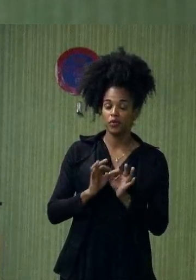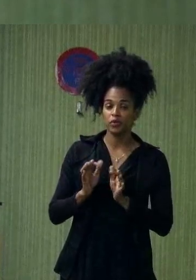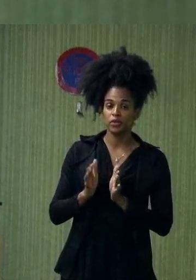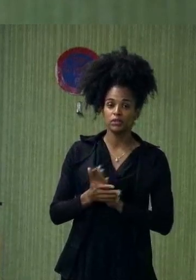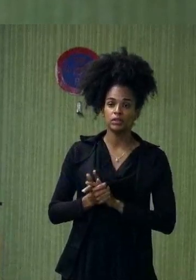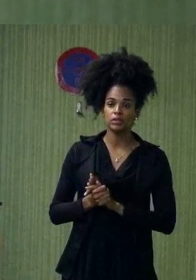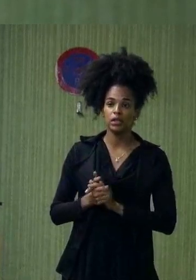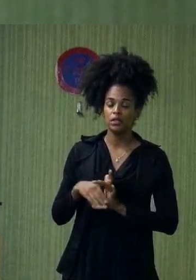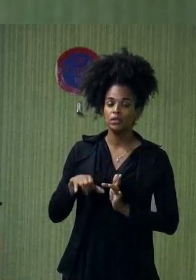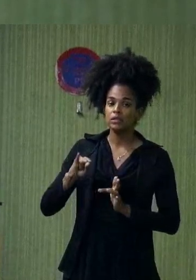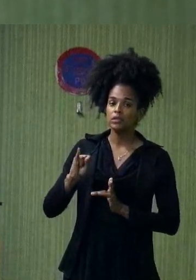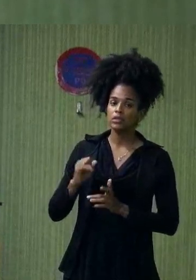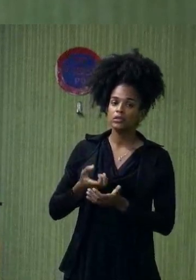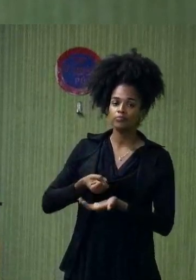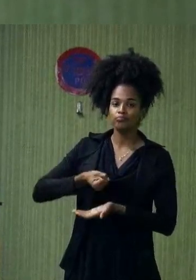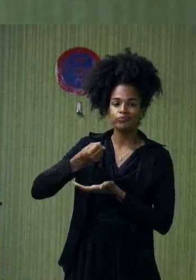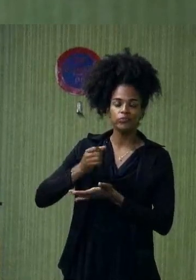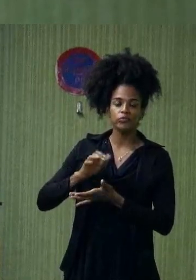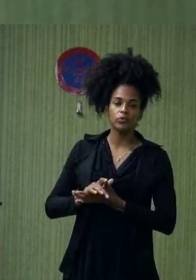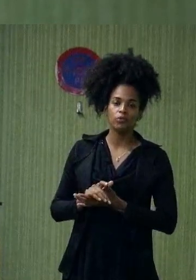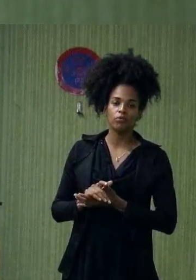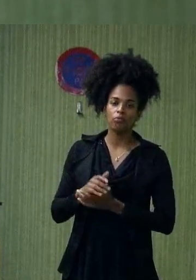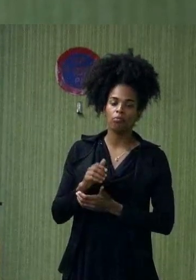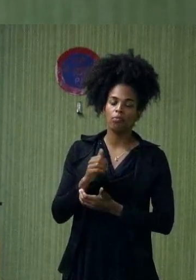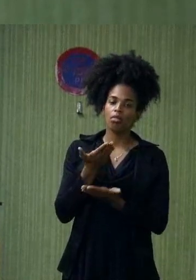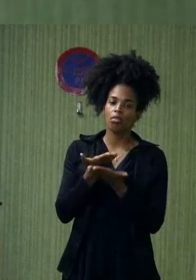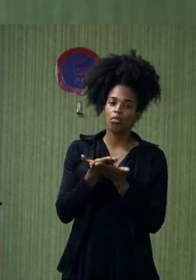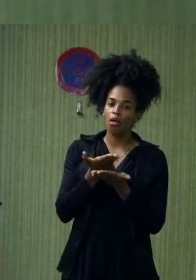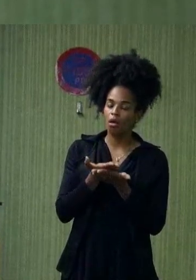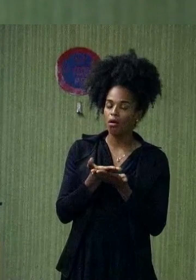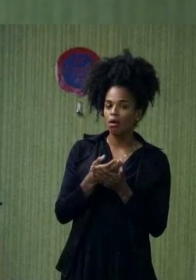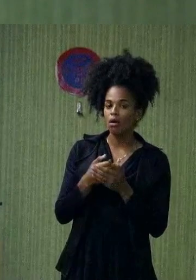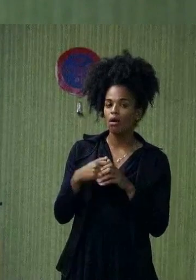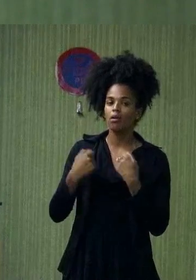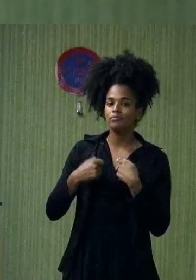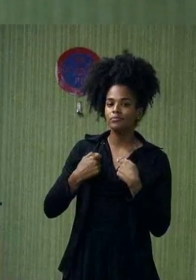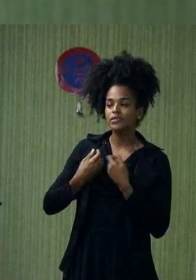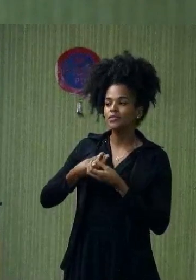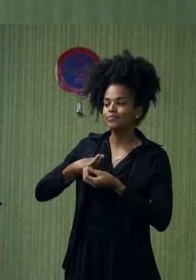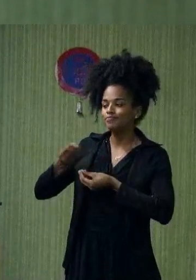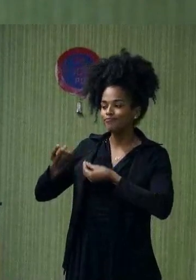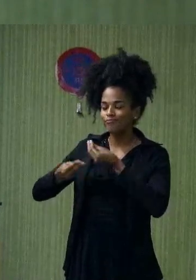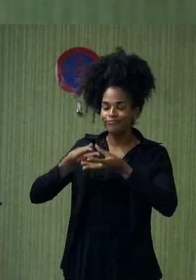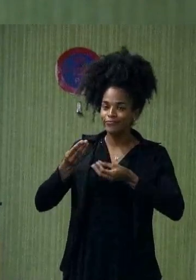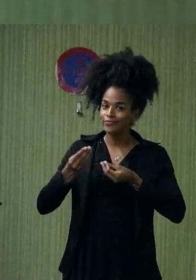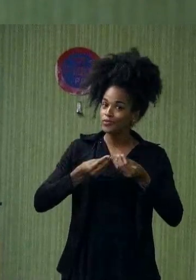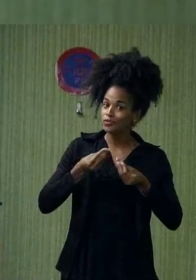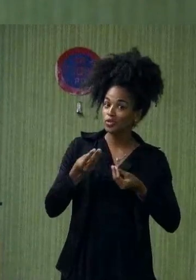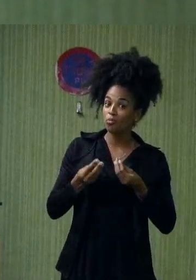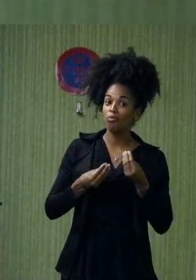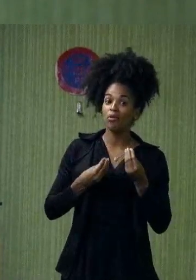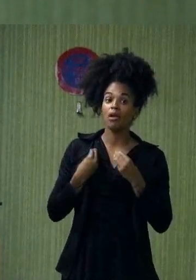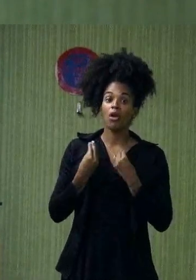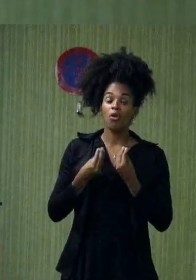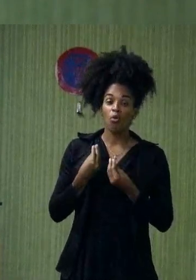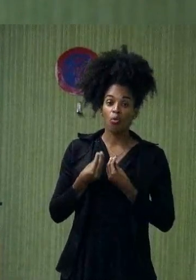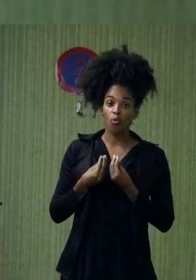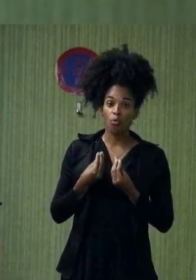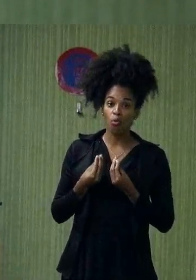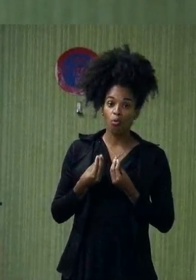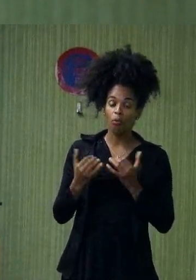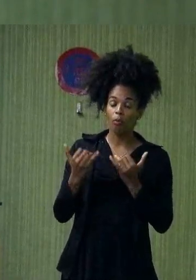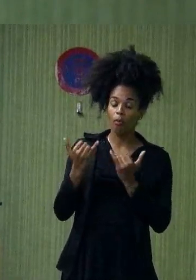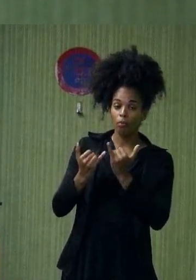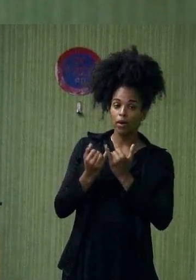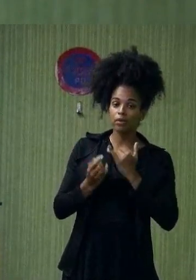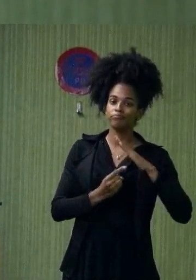realmente ser suspensa em agosto eles vão ter que distribuir de alguma forma a merenda Então vão distribuir de novo como na pandemia né